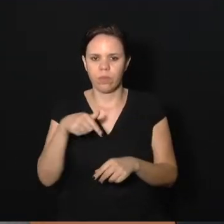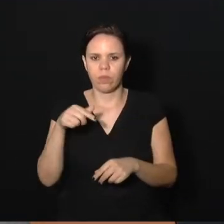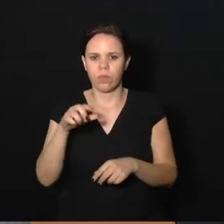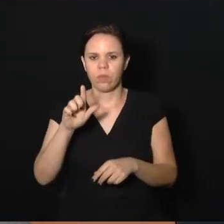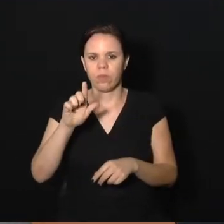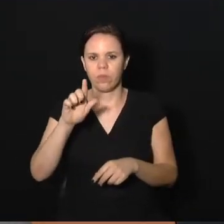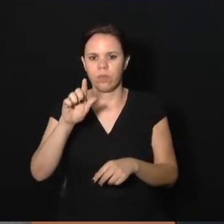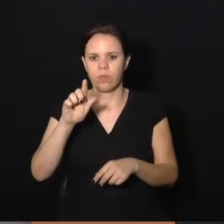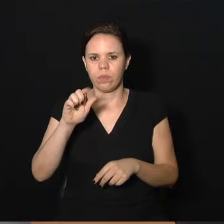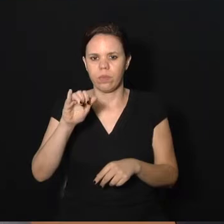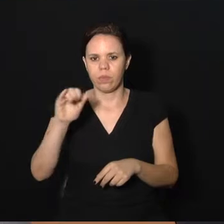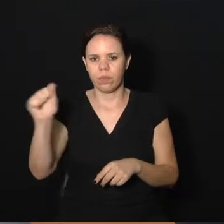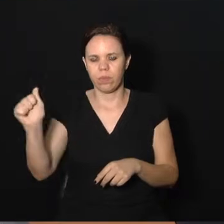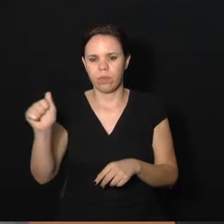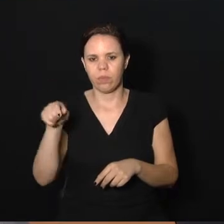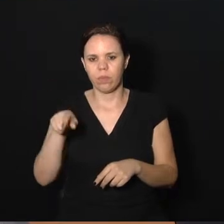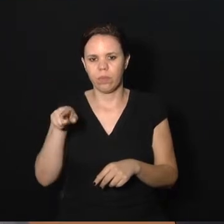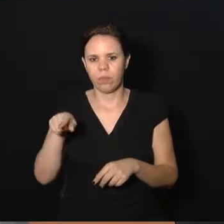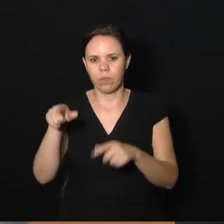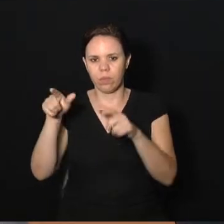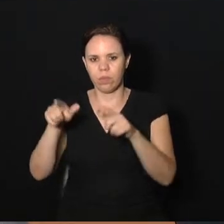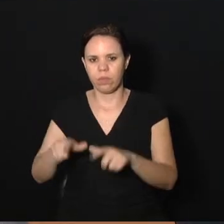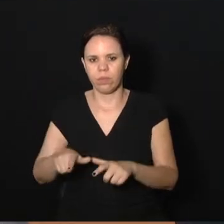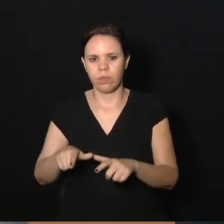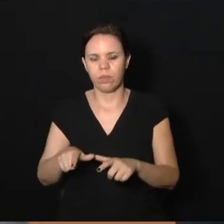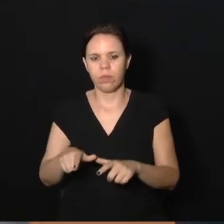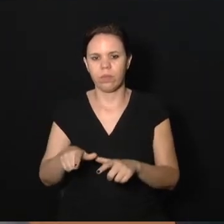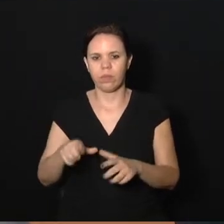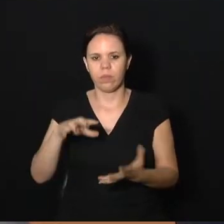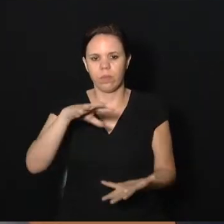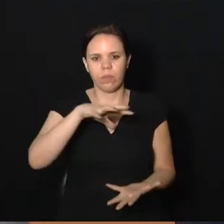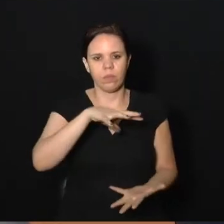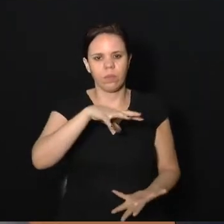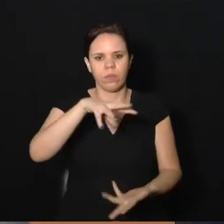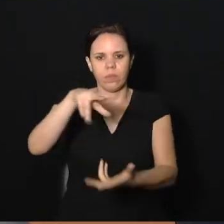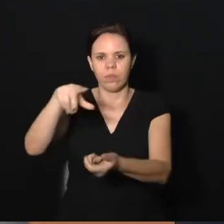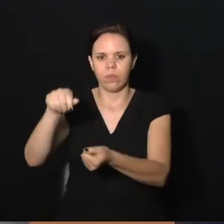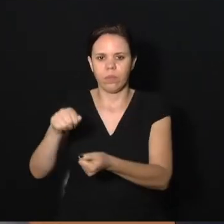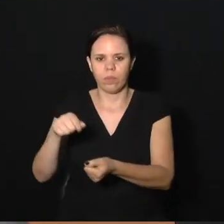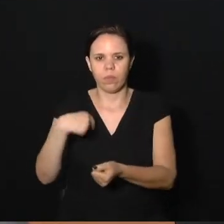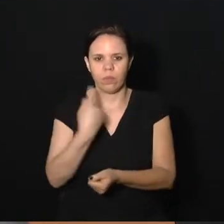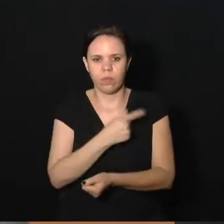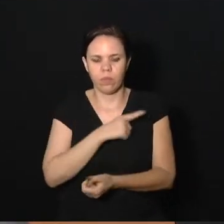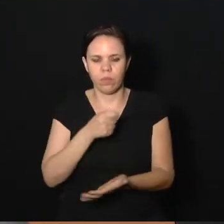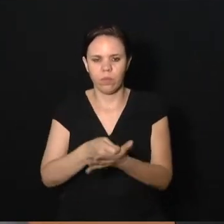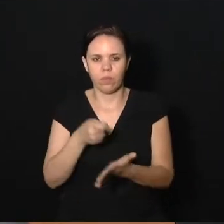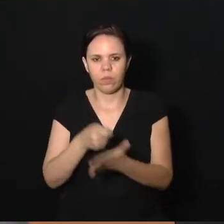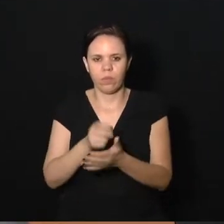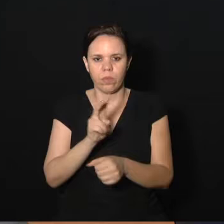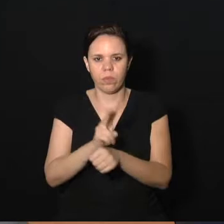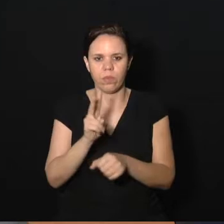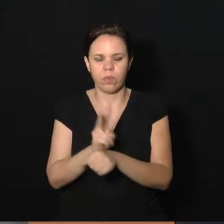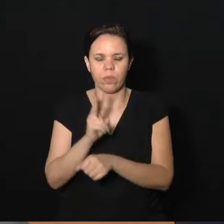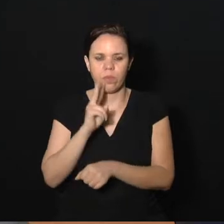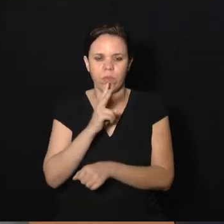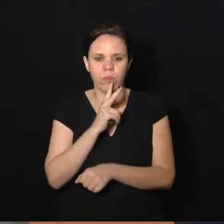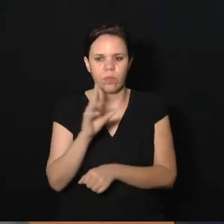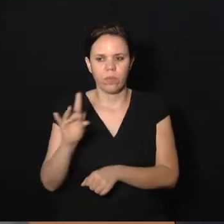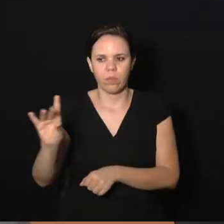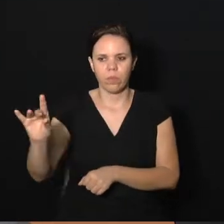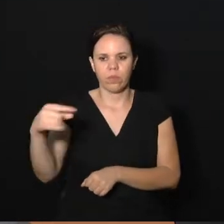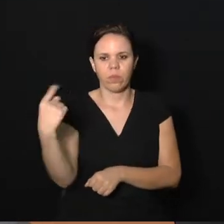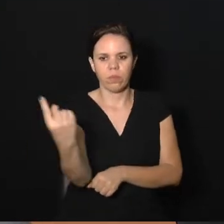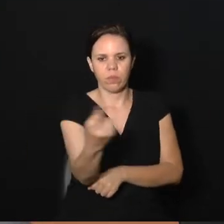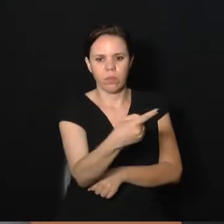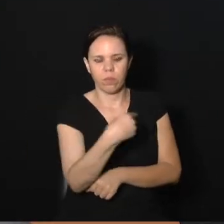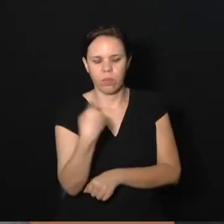que é a nossa nave-mãe, que é o nosso grande planeta, que nós temos aqui obrigação, eu, Vinícius, vocês, cada um de